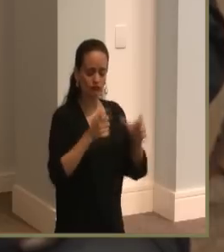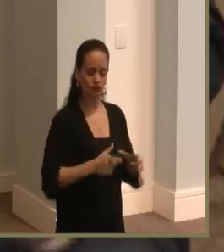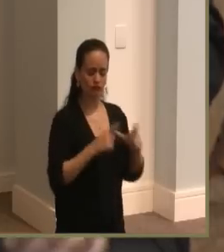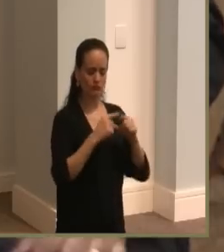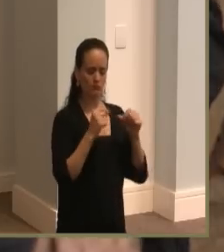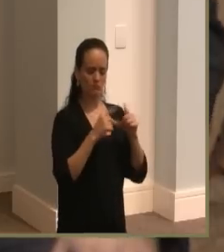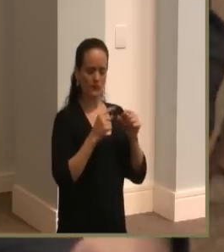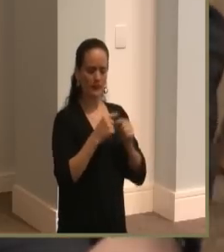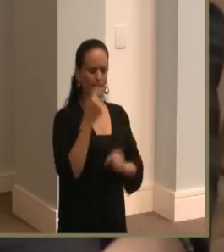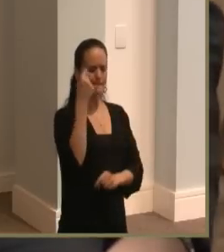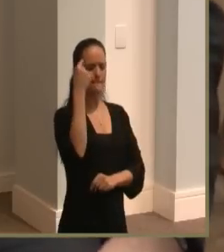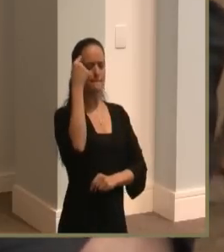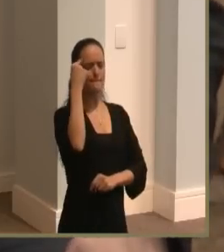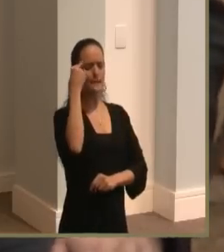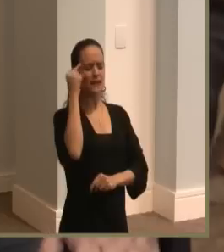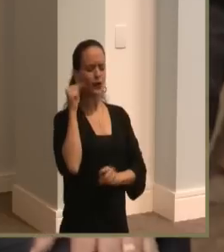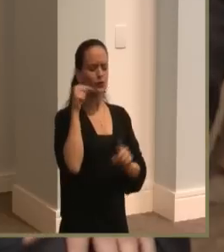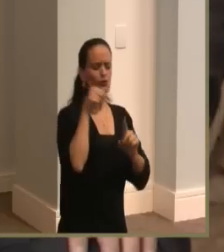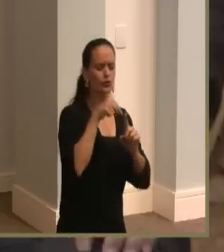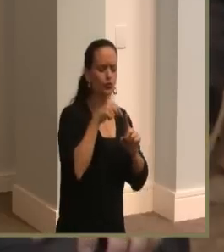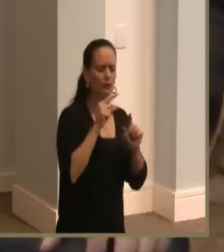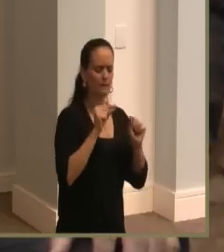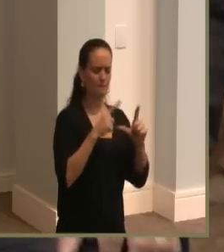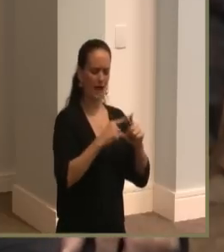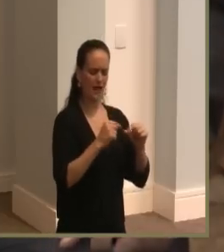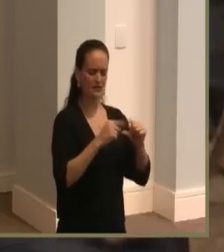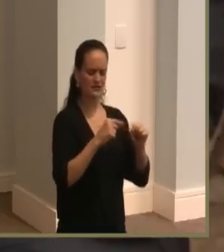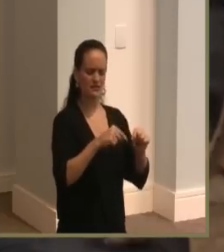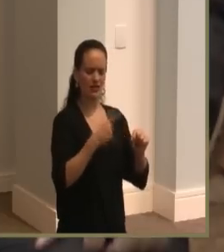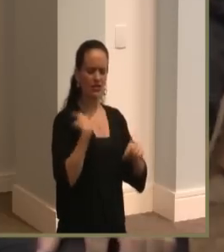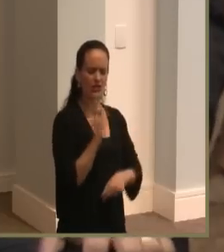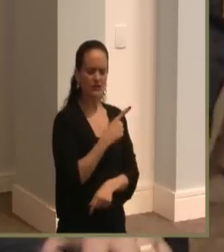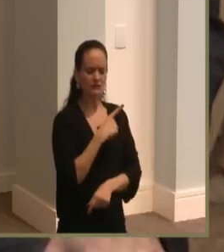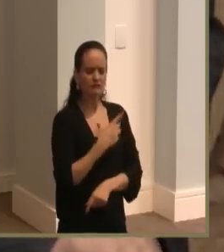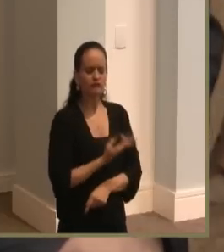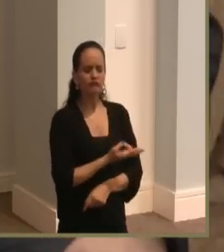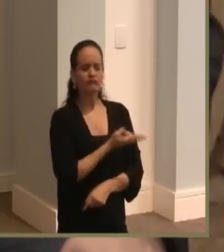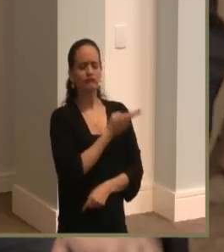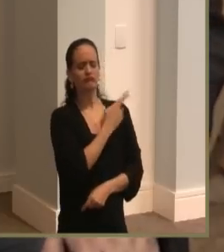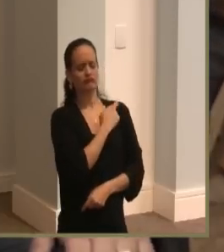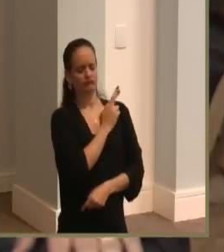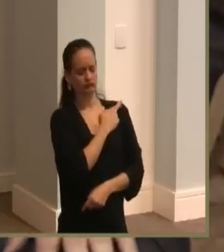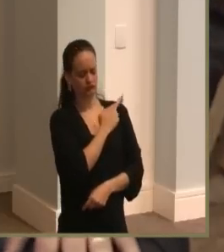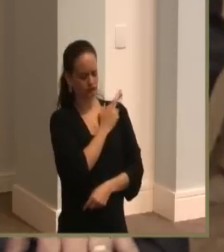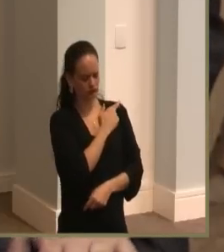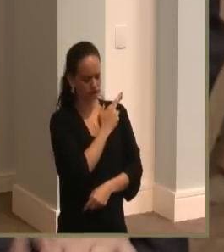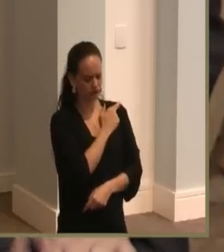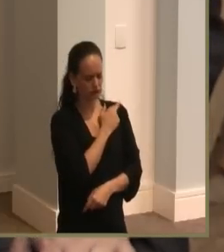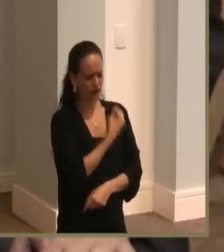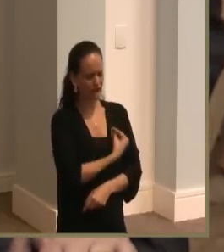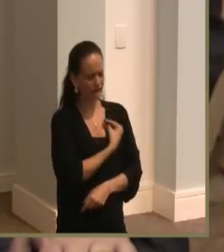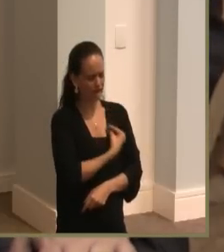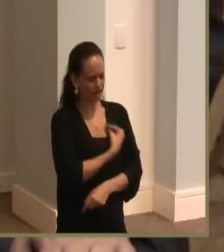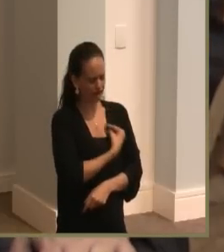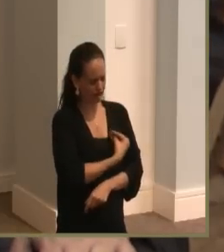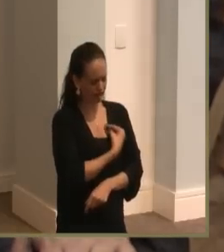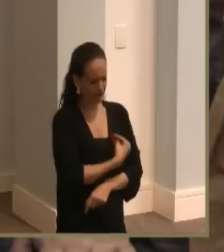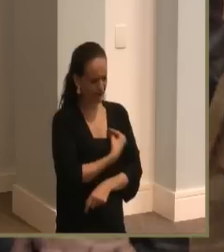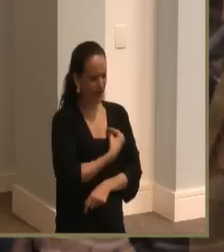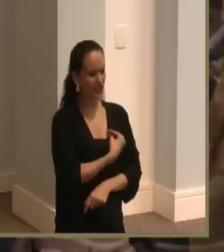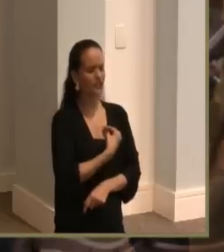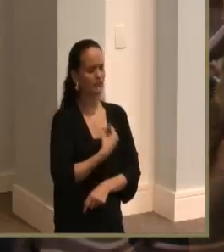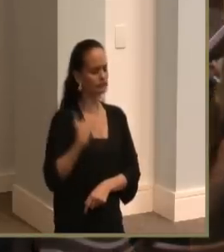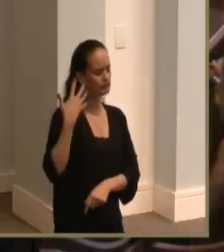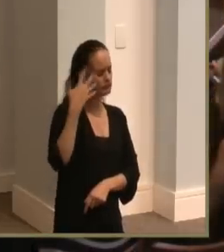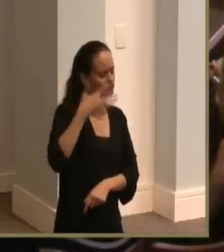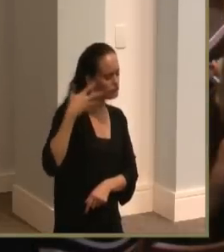sobre a nossa cidade, sobre Brasília, sobre a nossa responsabilidade, sobre o tempo que estamos vivendo aqui neste lugar, que o